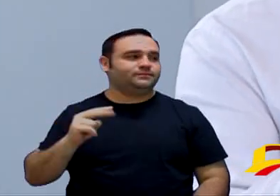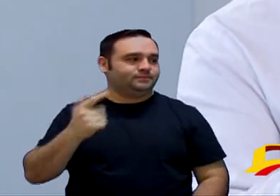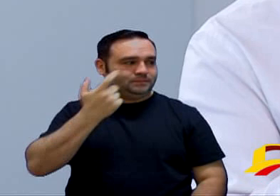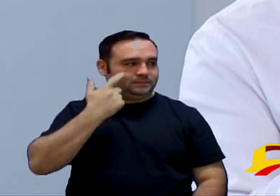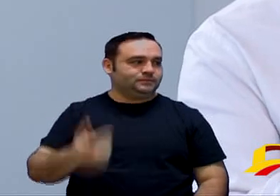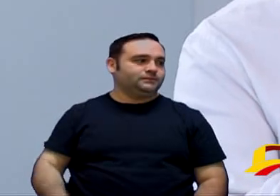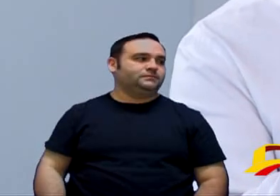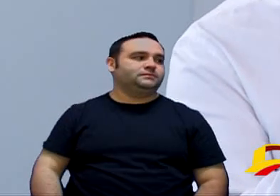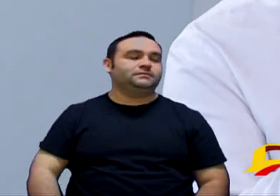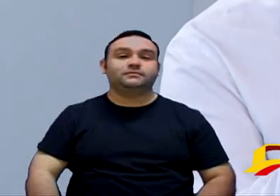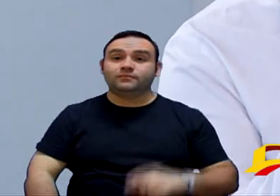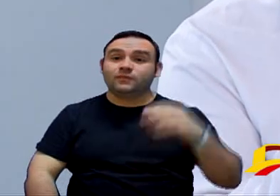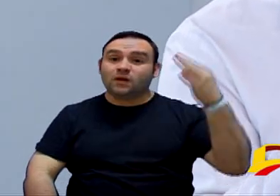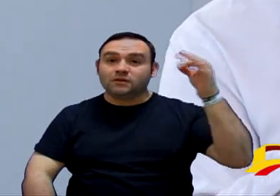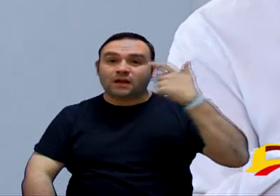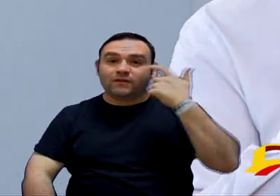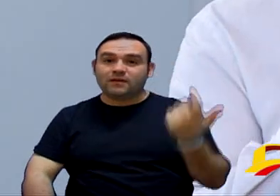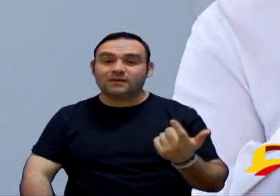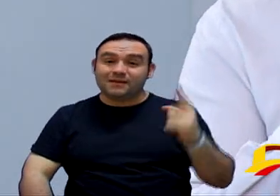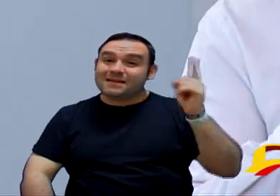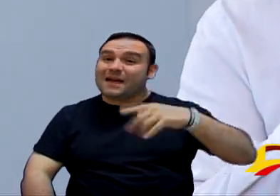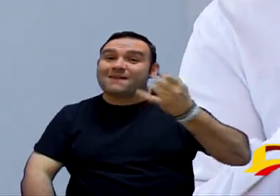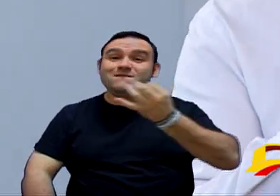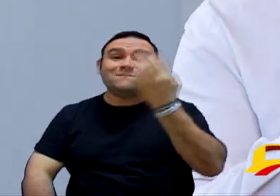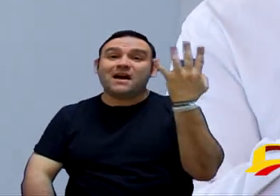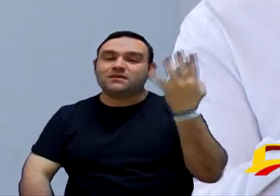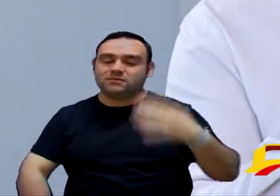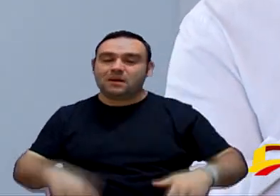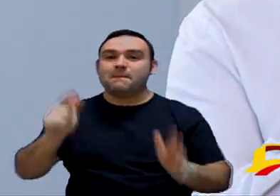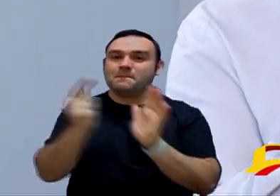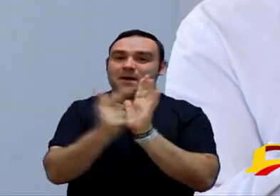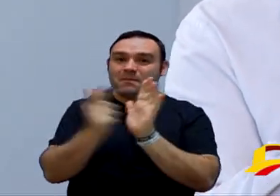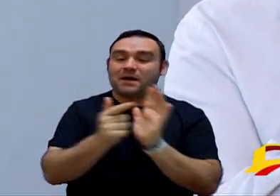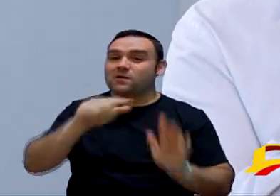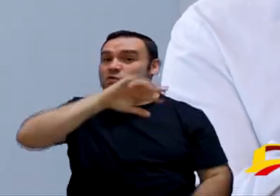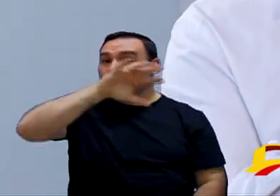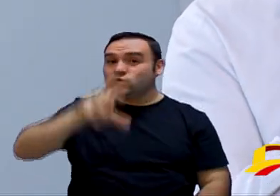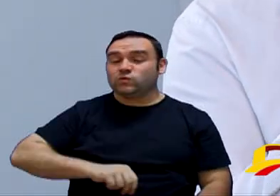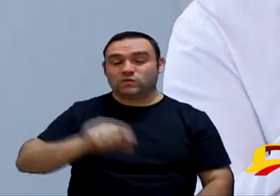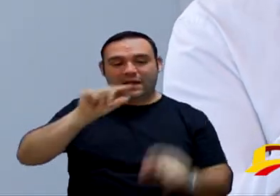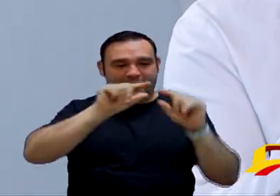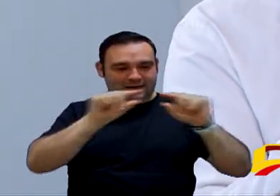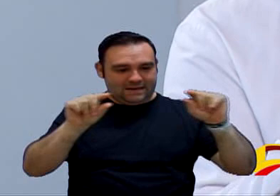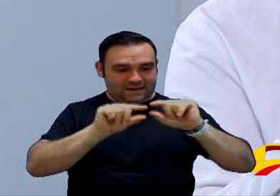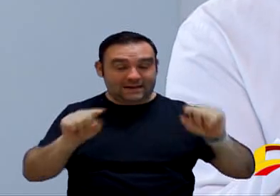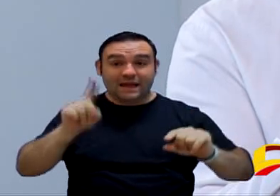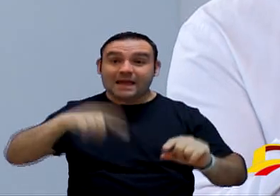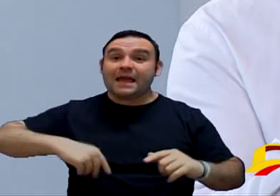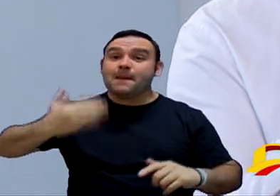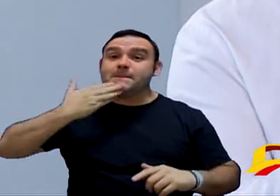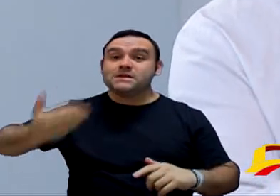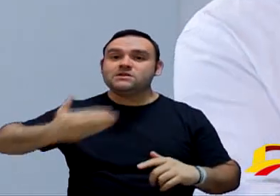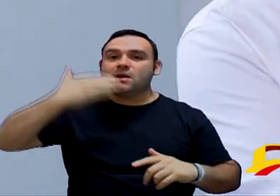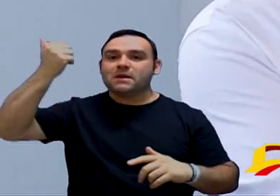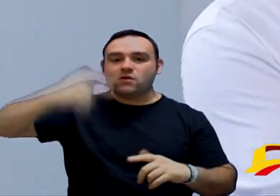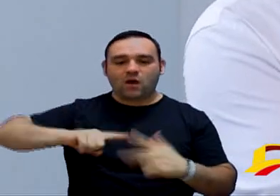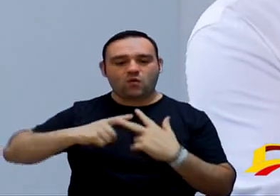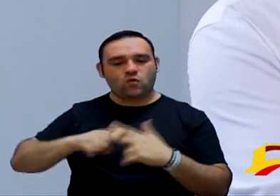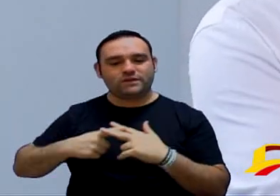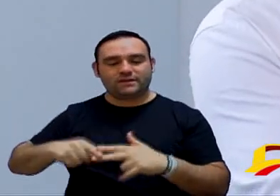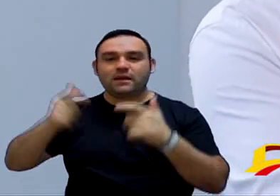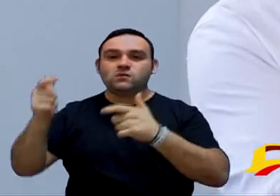olha aqui ó são várias folhas a quatro ó foram inteira cada linha cada linha é um pedido de melhoria em